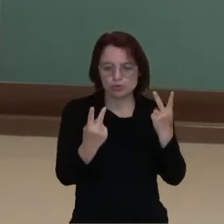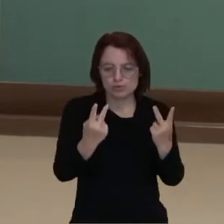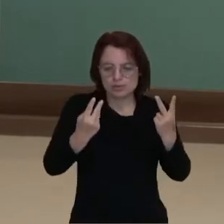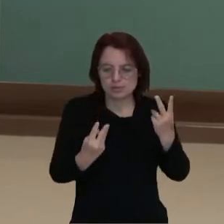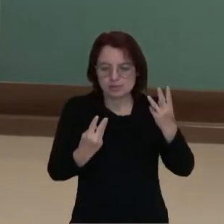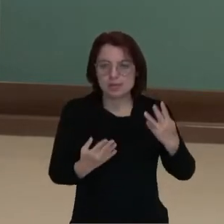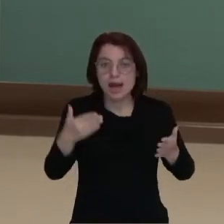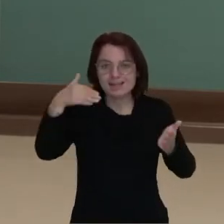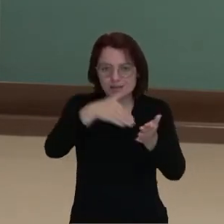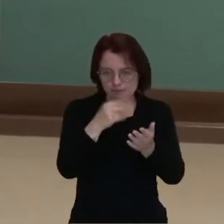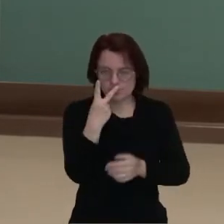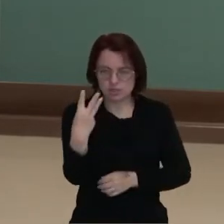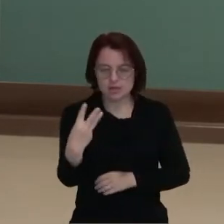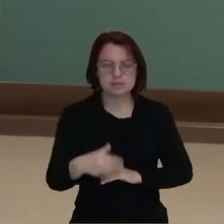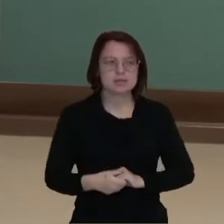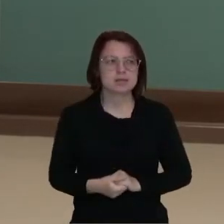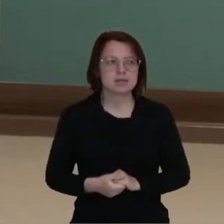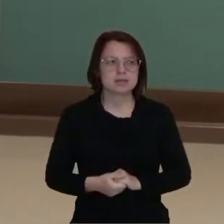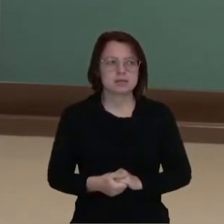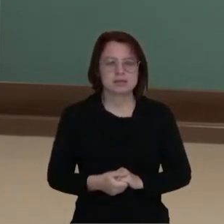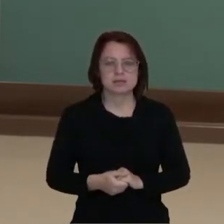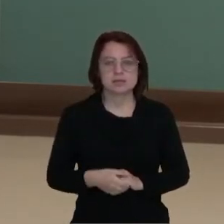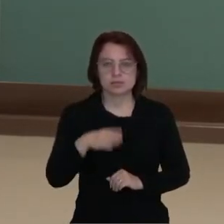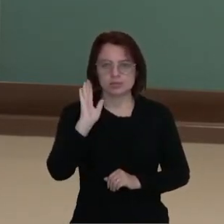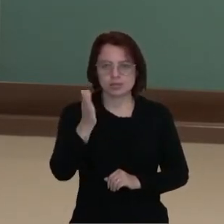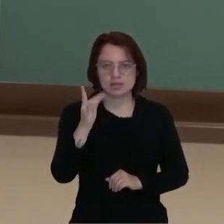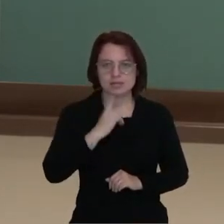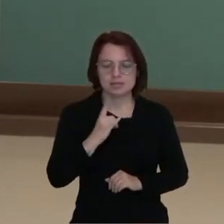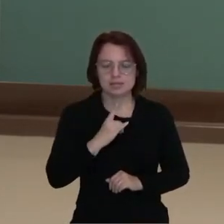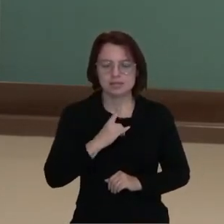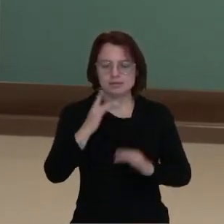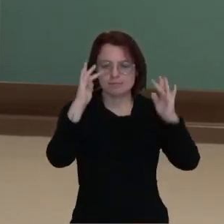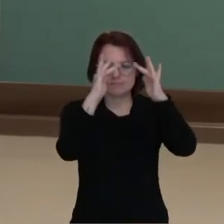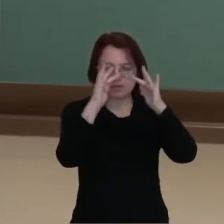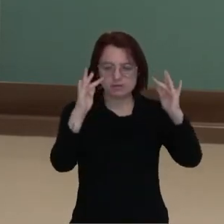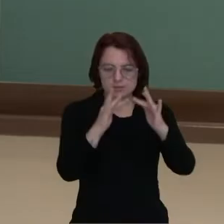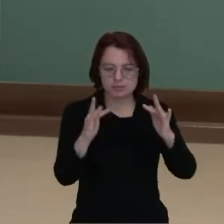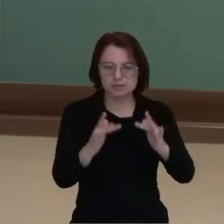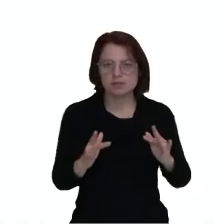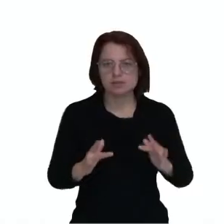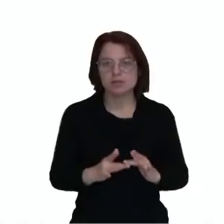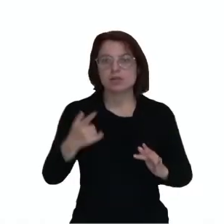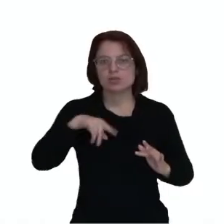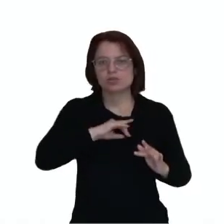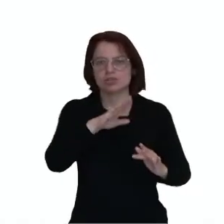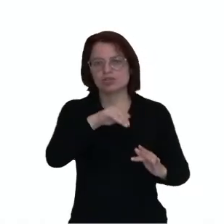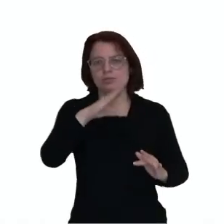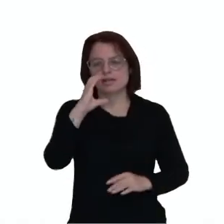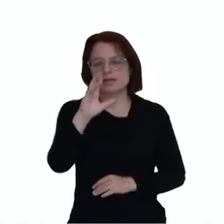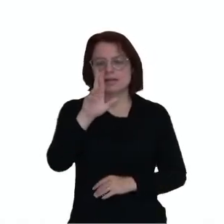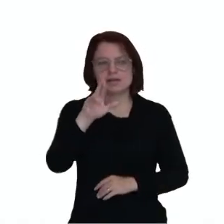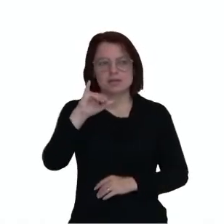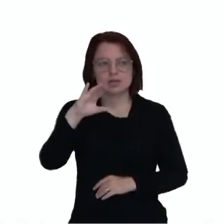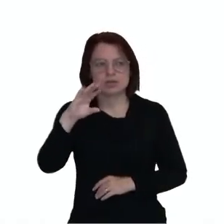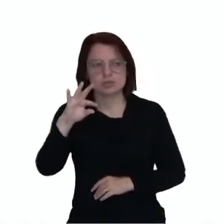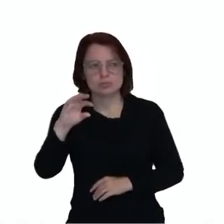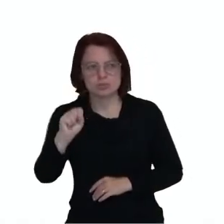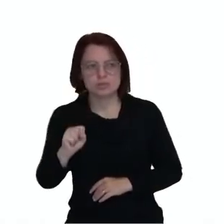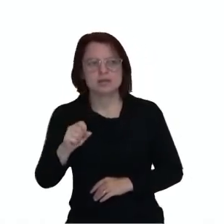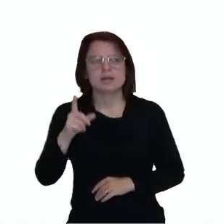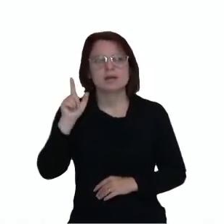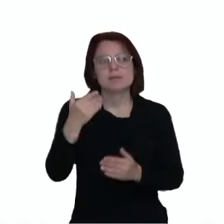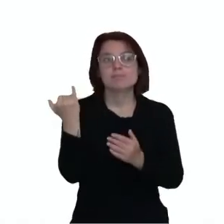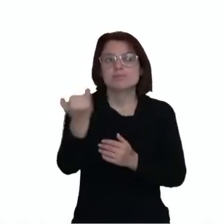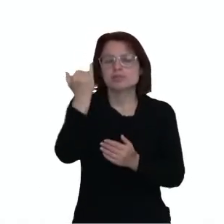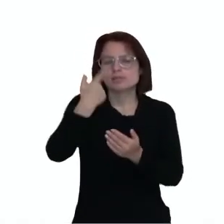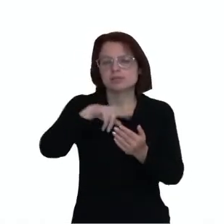até o 23. Quando eu tenho esse arranjo, essa foto, eu chamo de cariótipo. Ele é muito importante para os estudos da